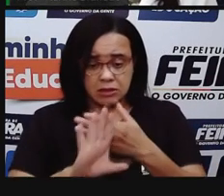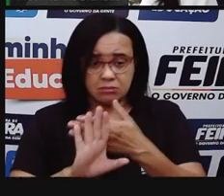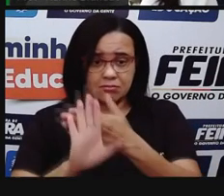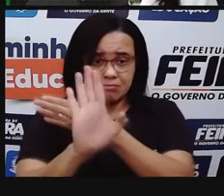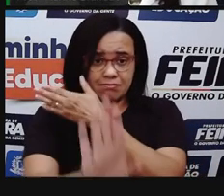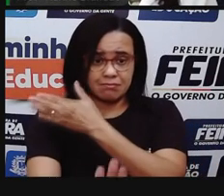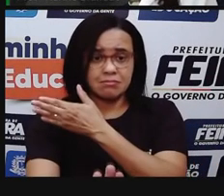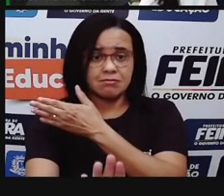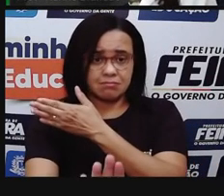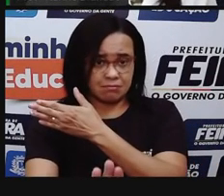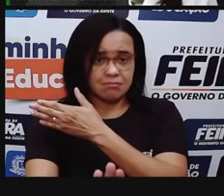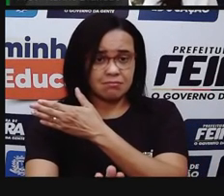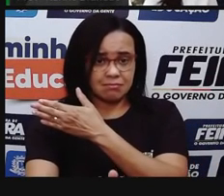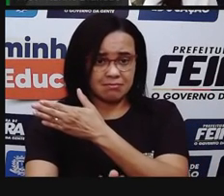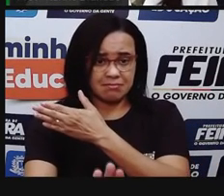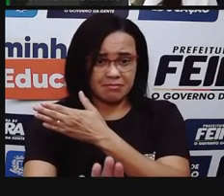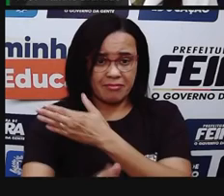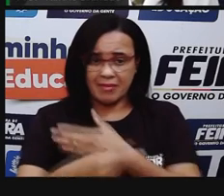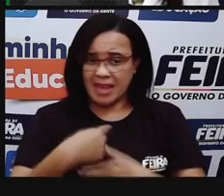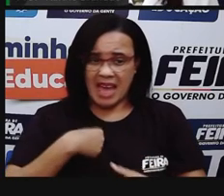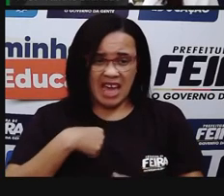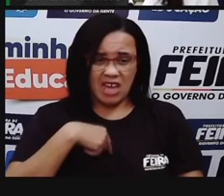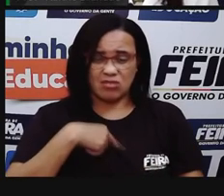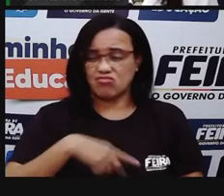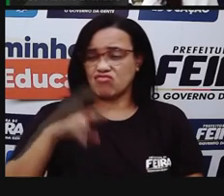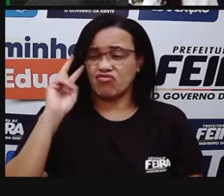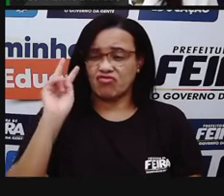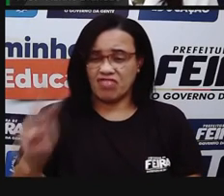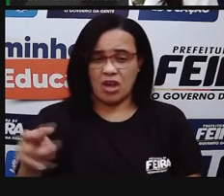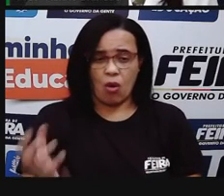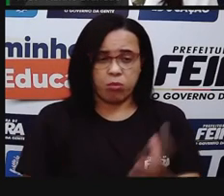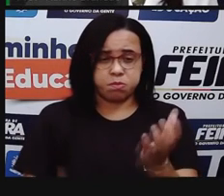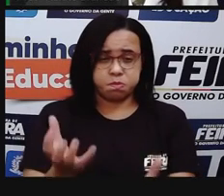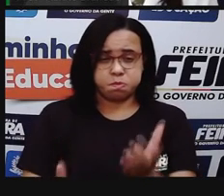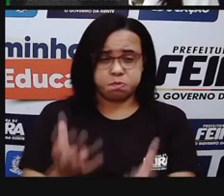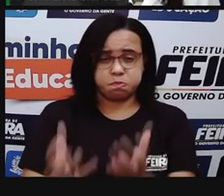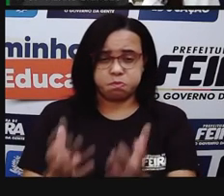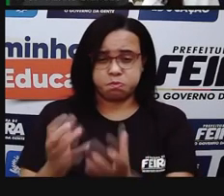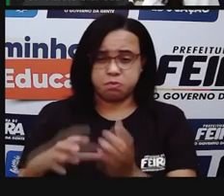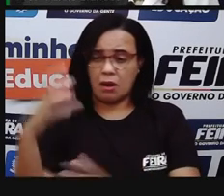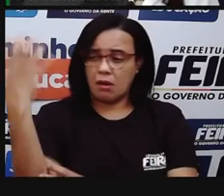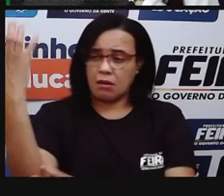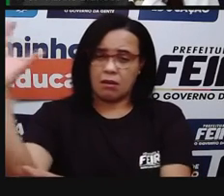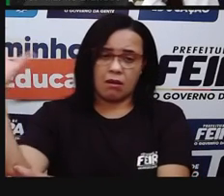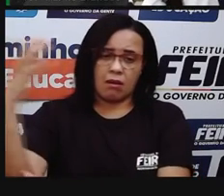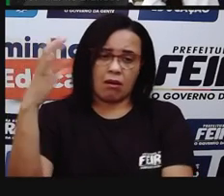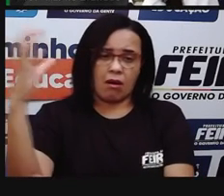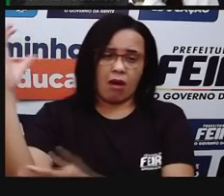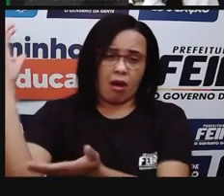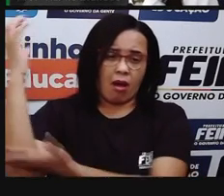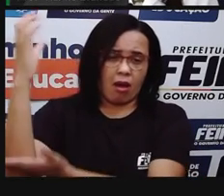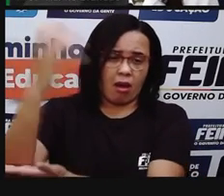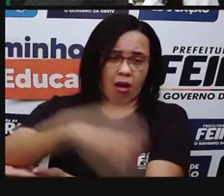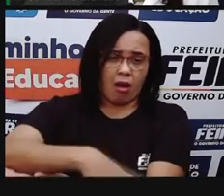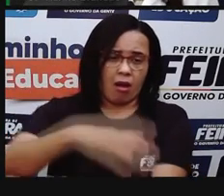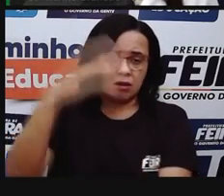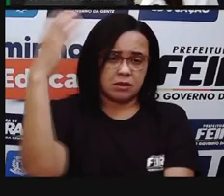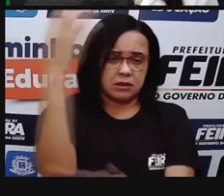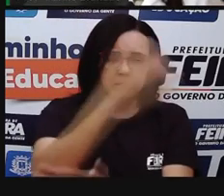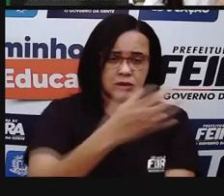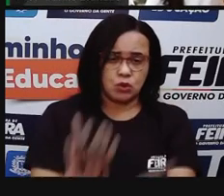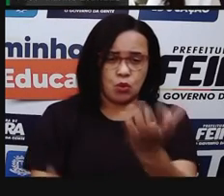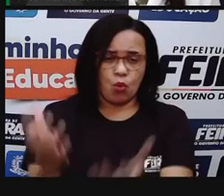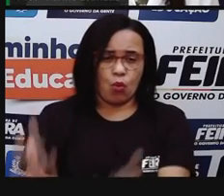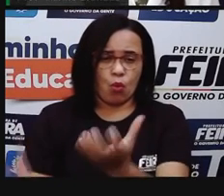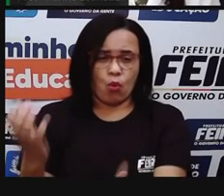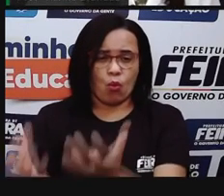muitas vezes não me sensibilizo com as queimadas, ou com o desmatamento das florestas, ou com o esgoto a céu aberto,